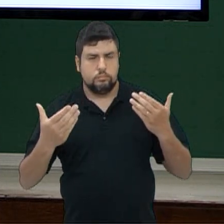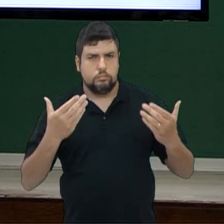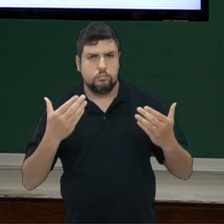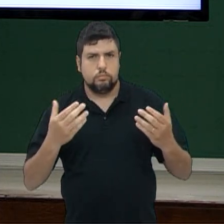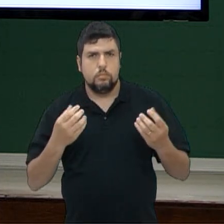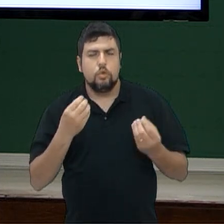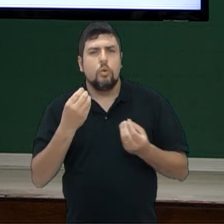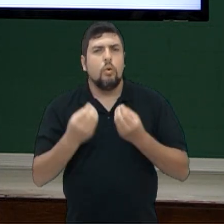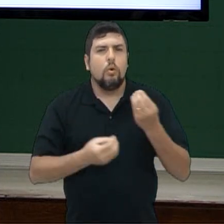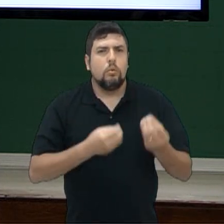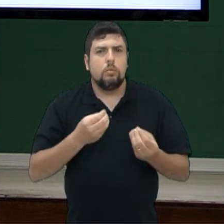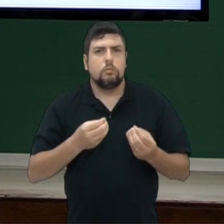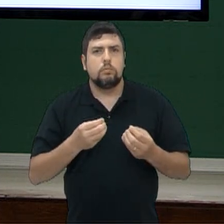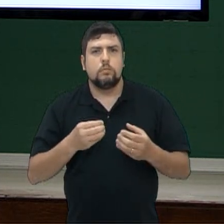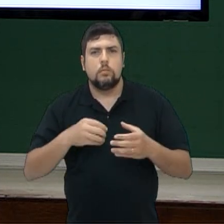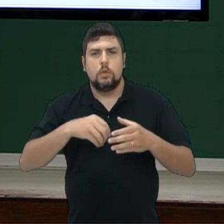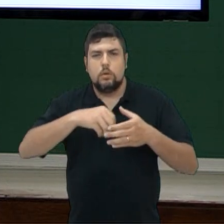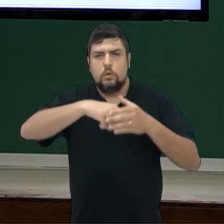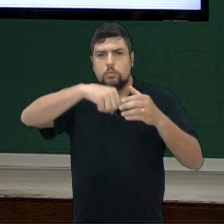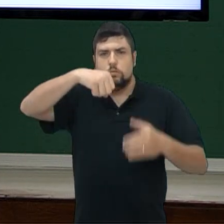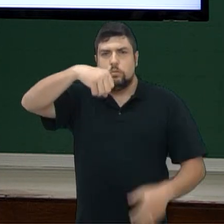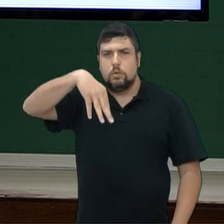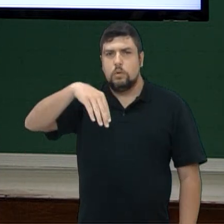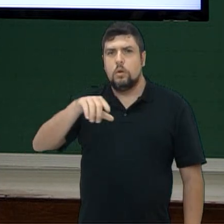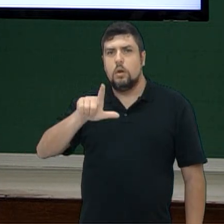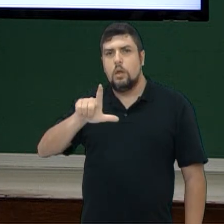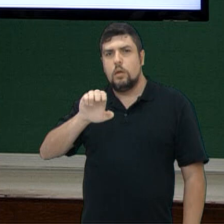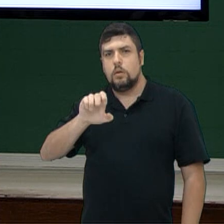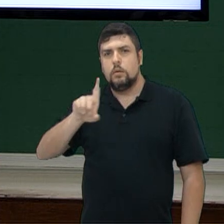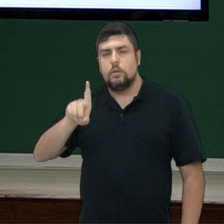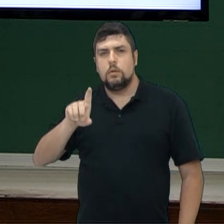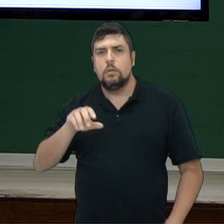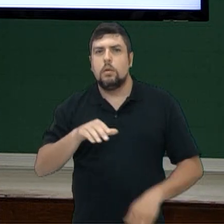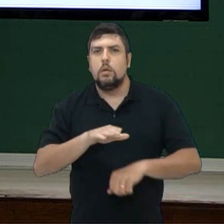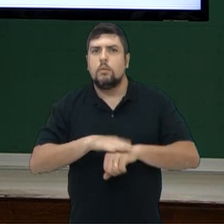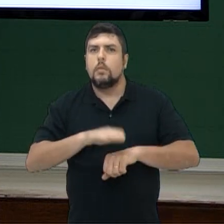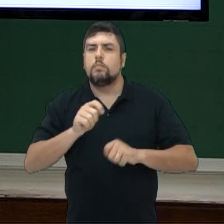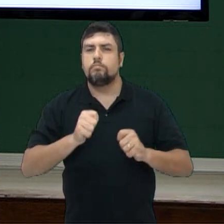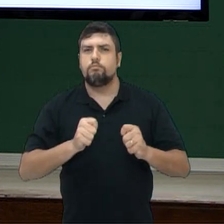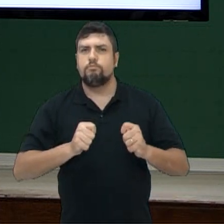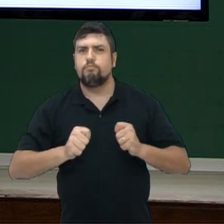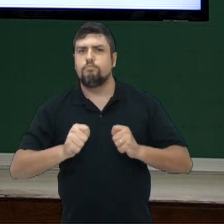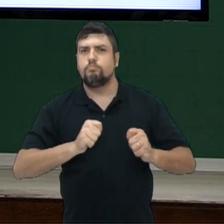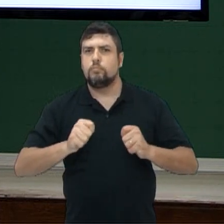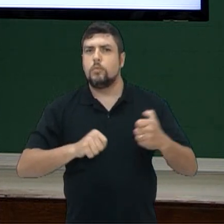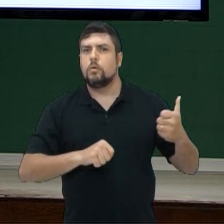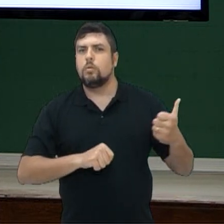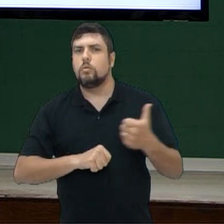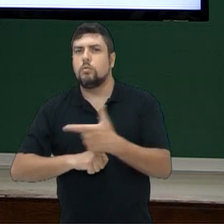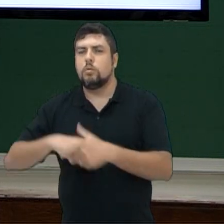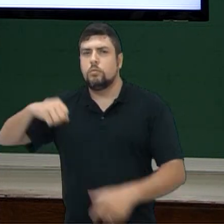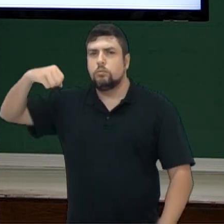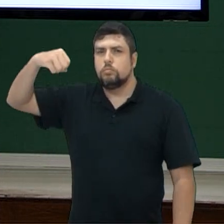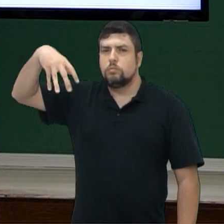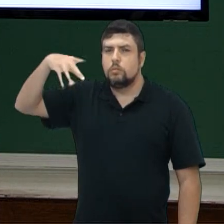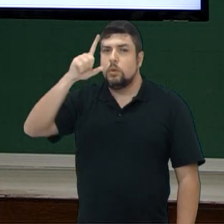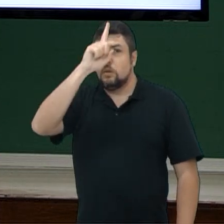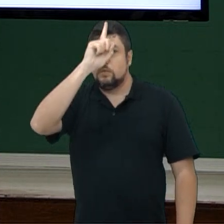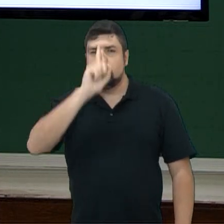energia dela. Ela é bem mais baixo, né, do que as lâmpadas incandescentes e fluorescentes e